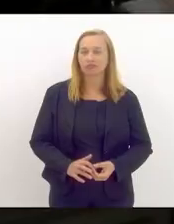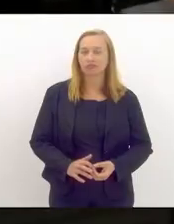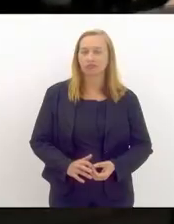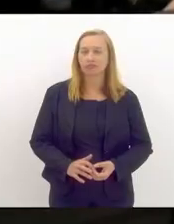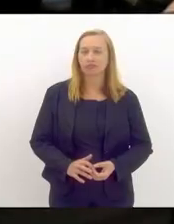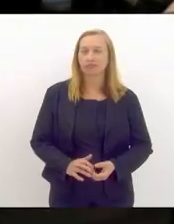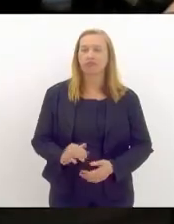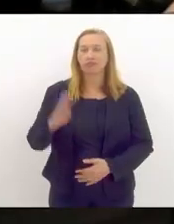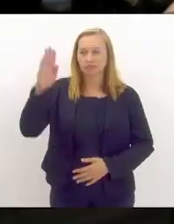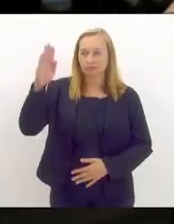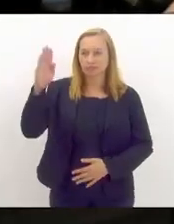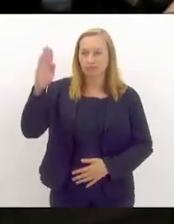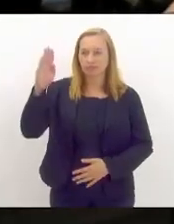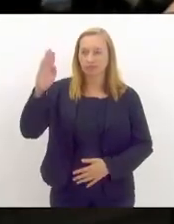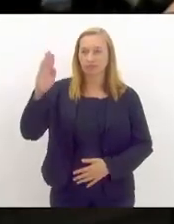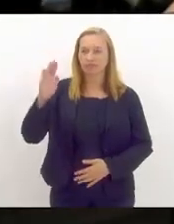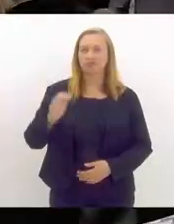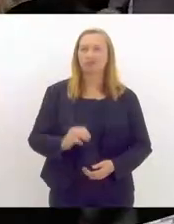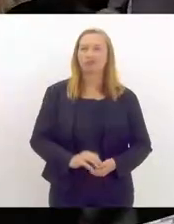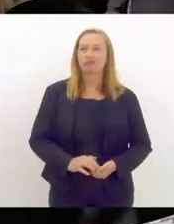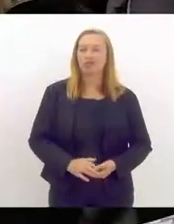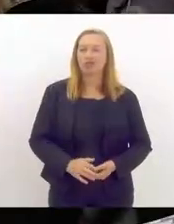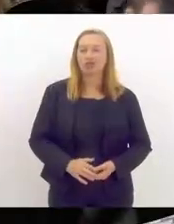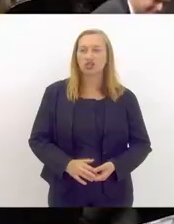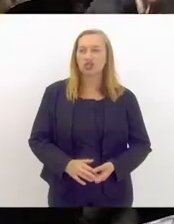Assim o prometo.